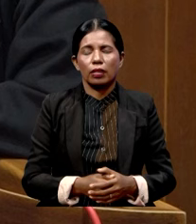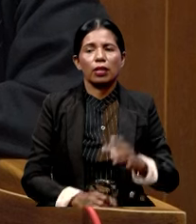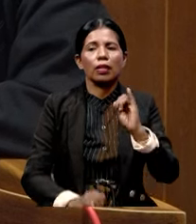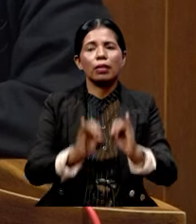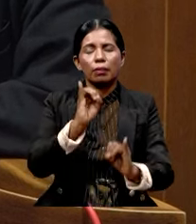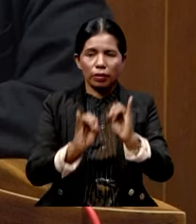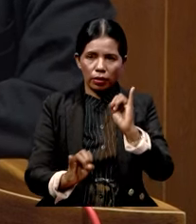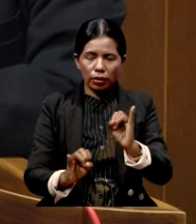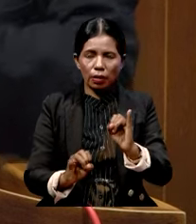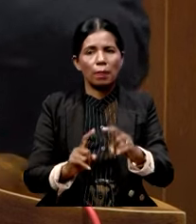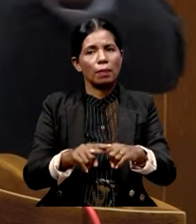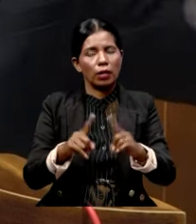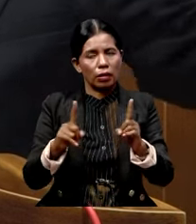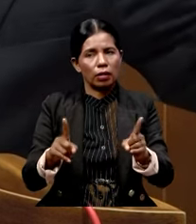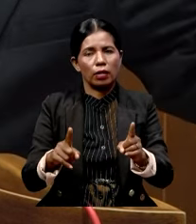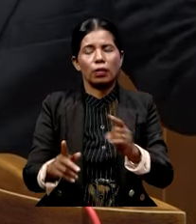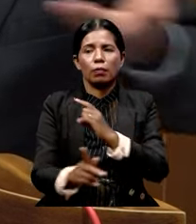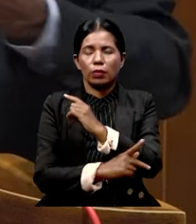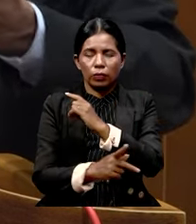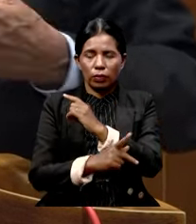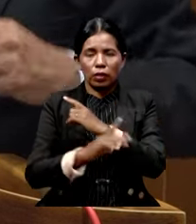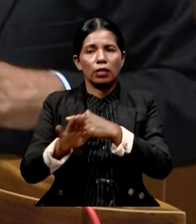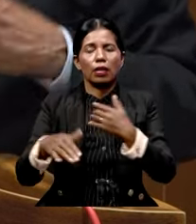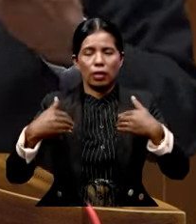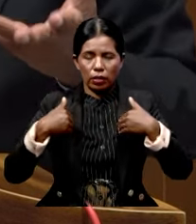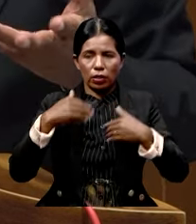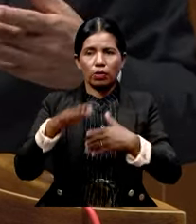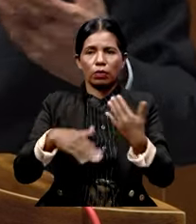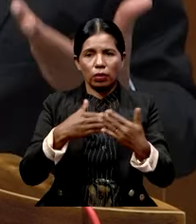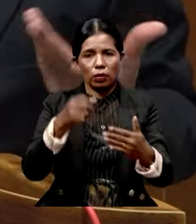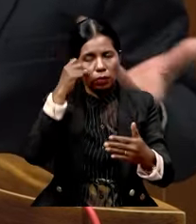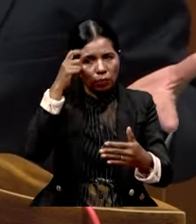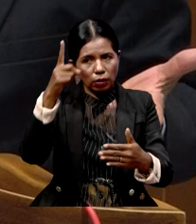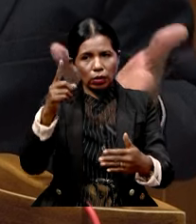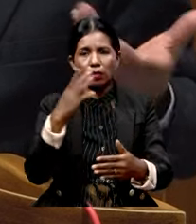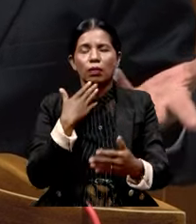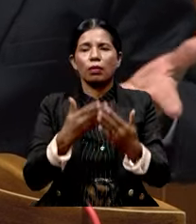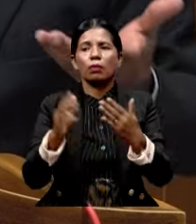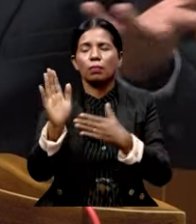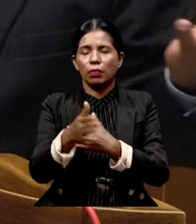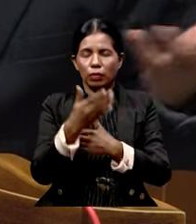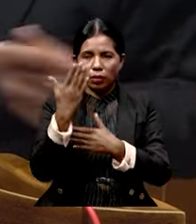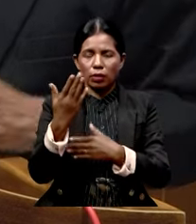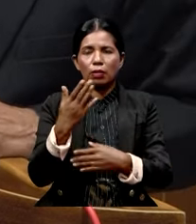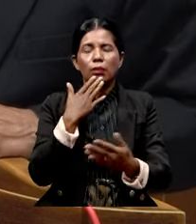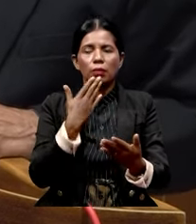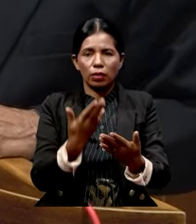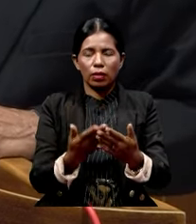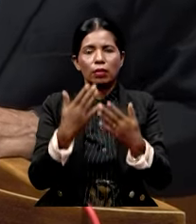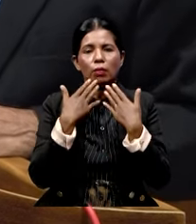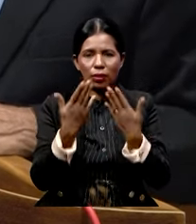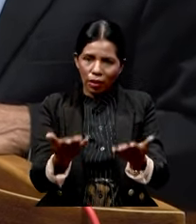independente, mas português e não tu compreende direito, mas bom dia, boa tarde, obrigado, e menina nem mané